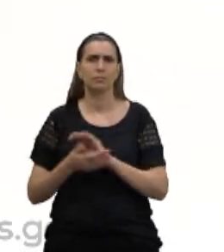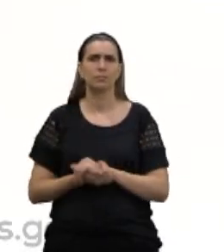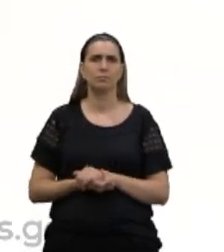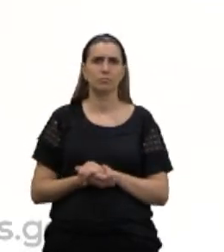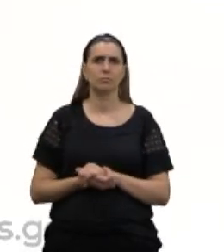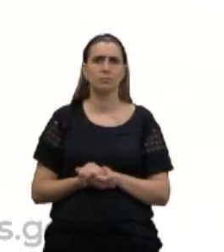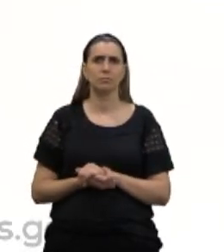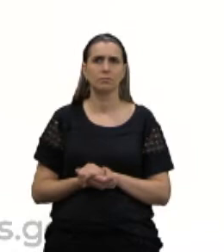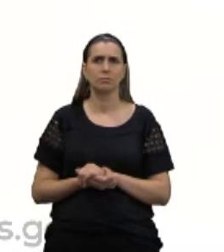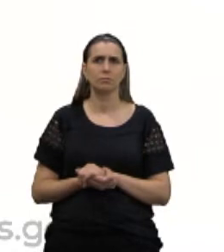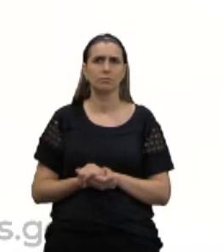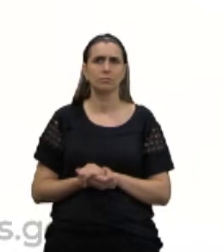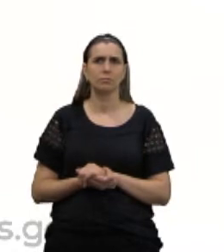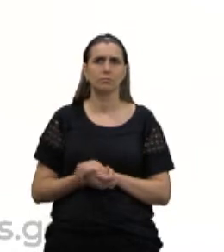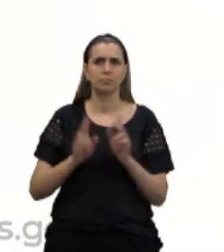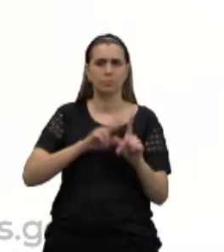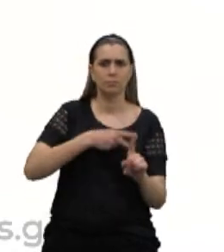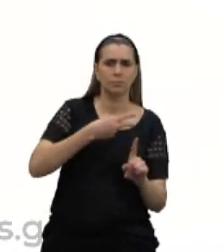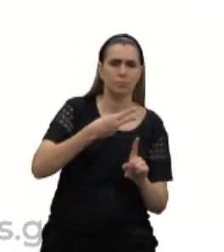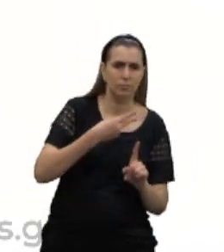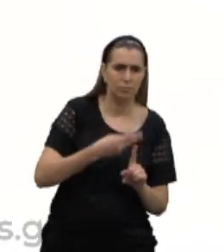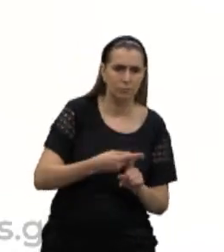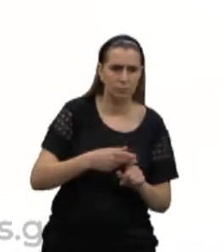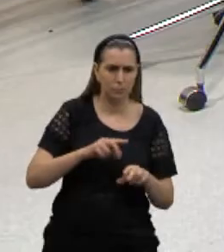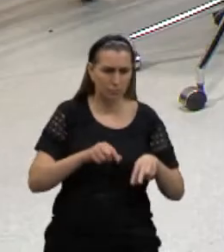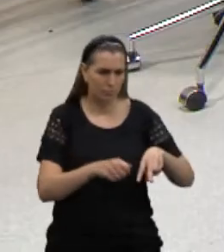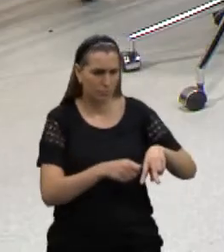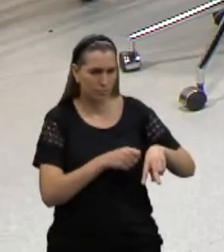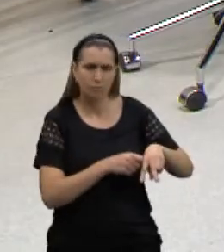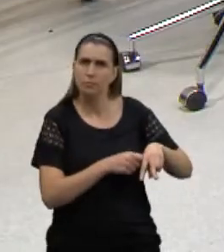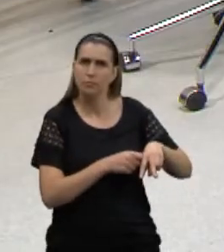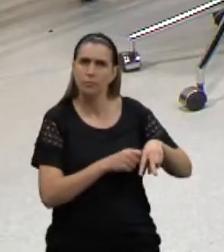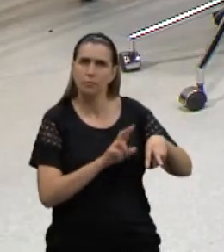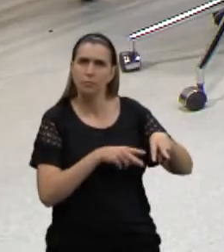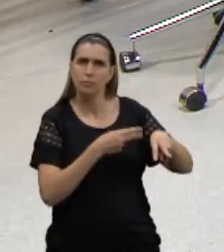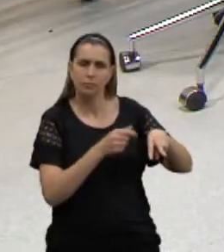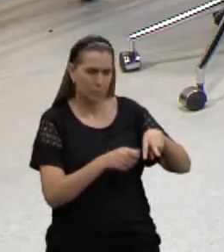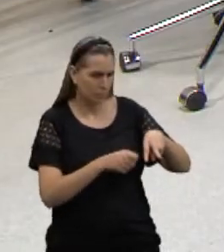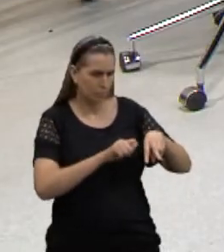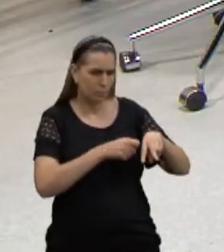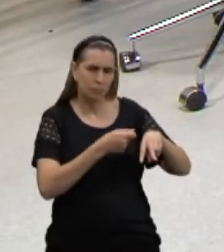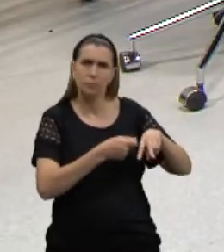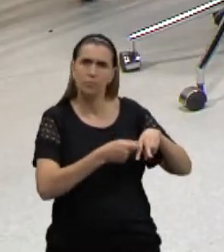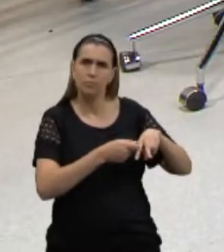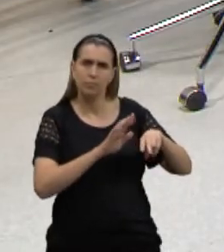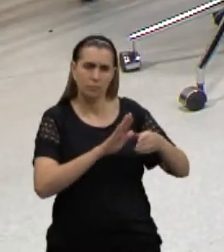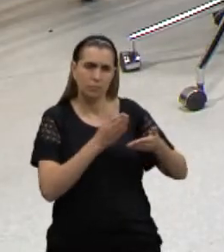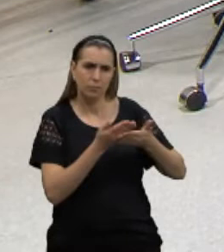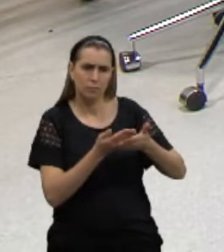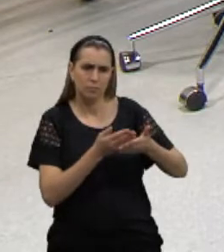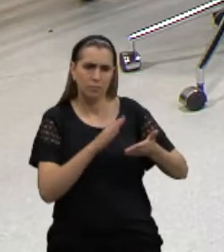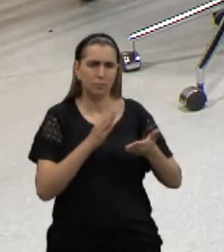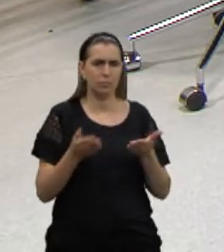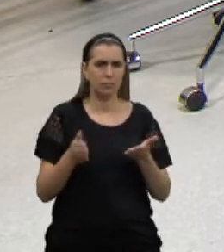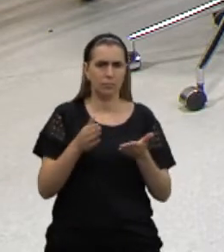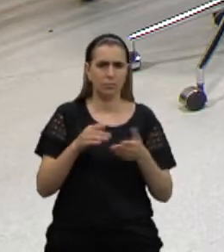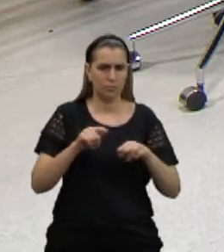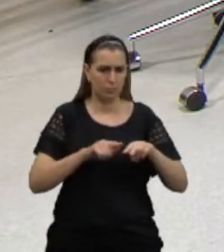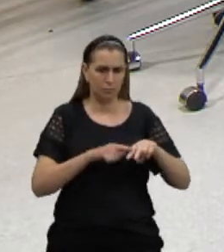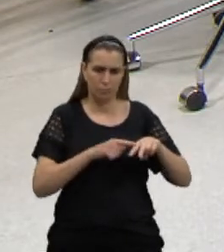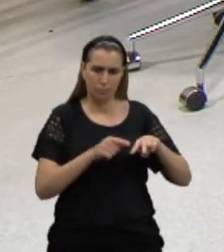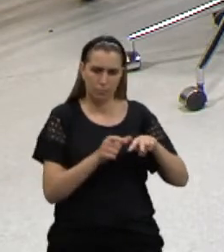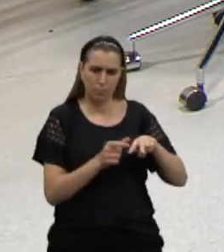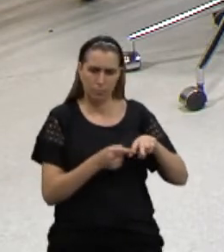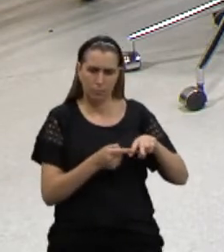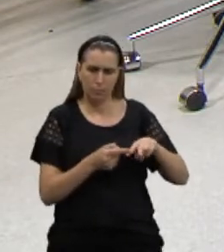Tá? Vou dobrar a minha calça. Uhum. Quando tu dobra a tua calça... Tu coloca uma perna em cima da outra, né, para